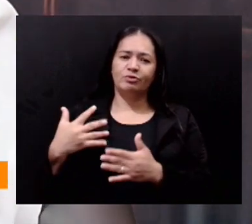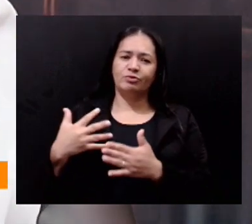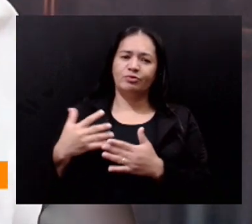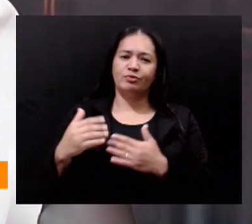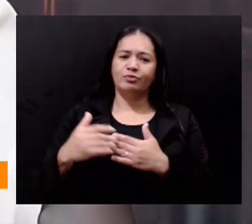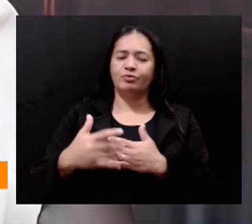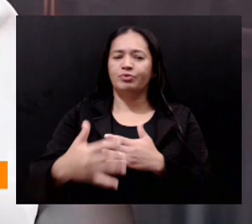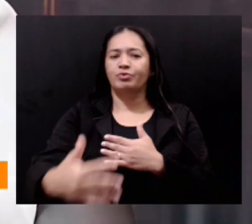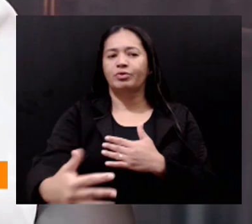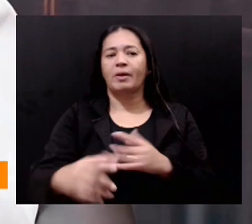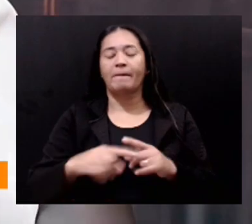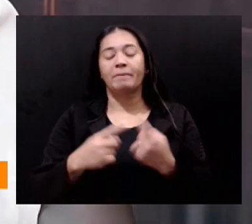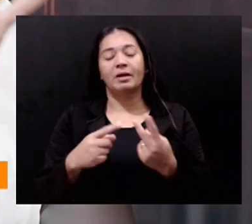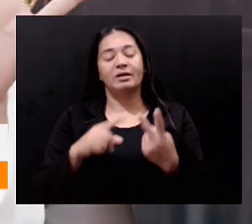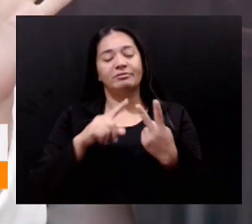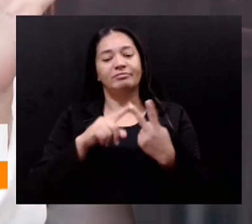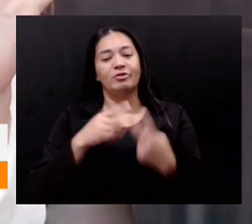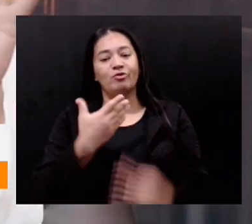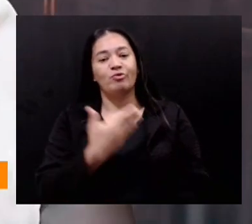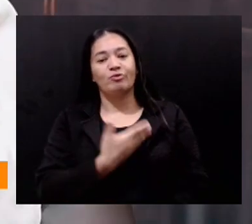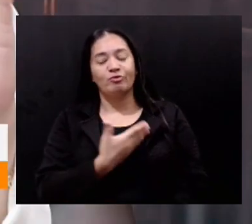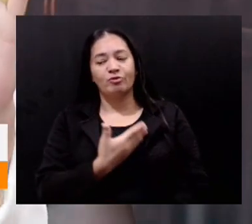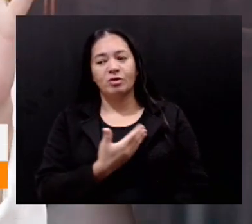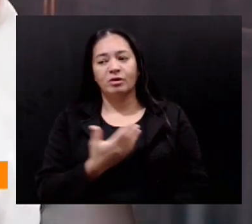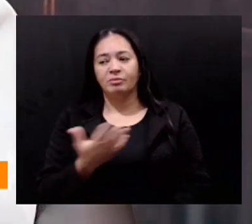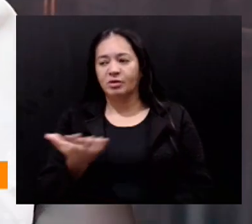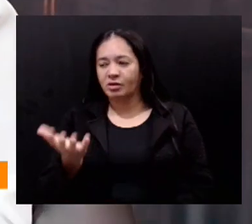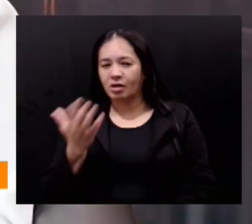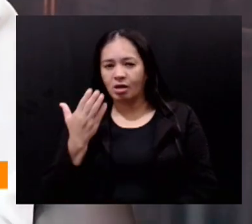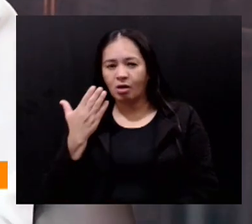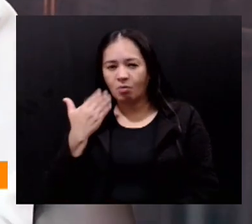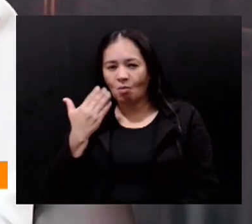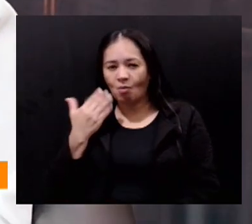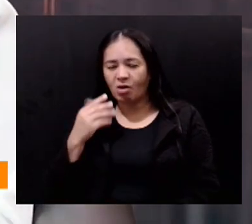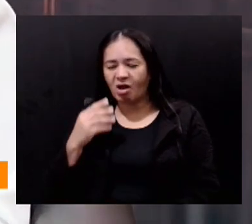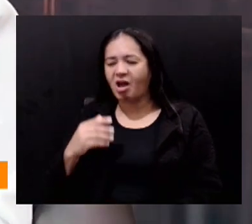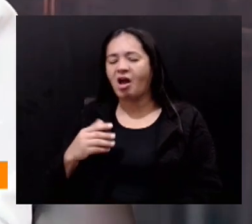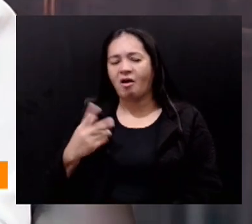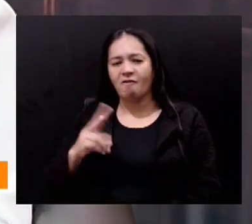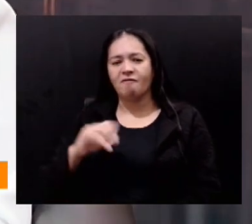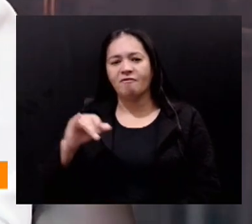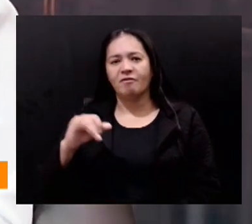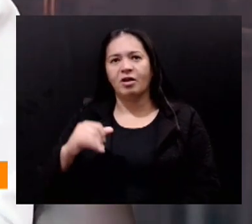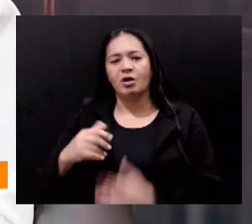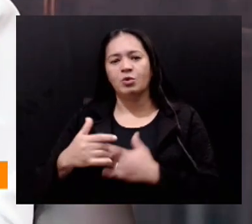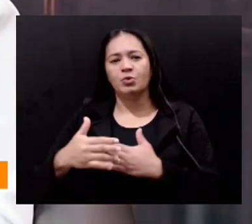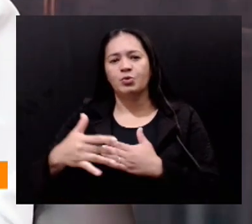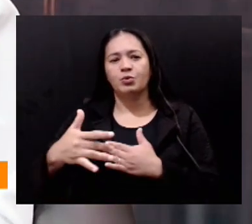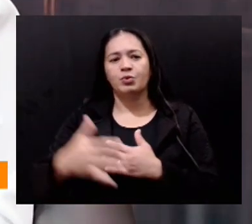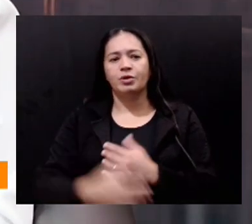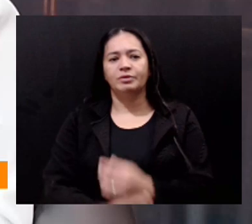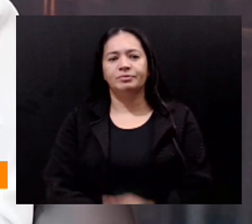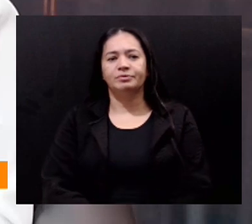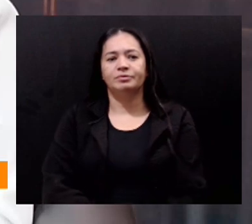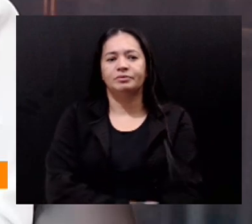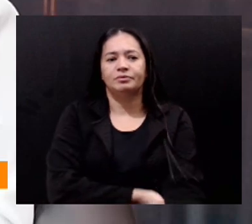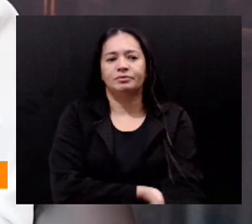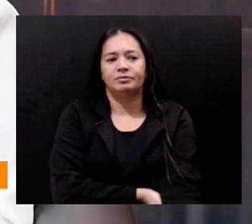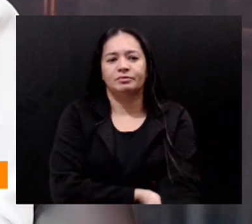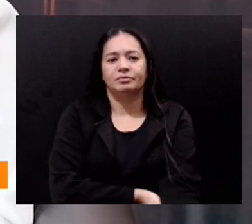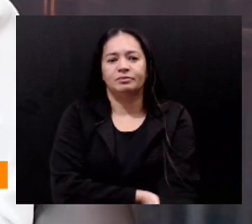até no começo parecer assim: "Não, vai durar, vai ser, né, para sempre, vai ser duradoura", mas com o tempo você